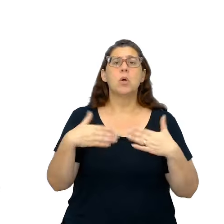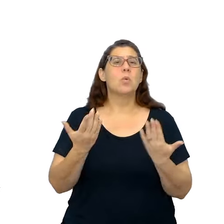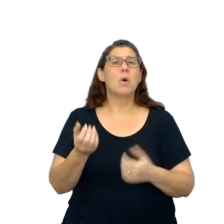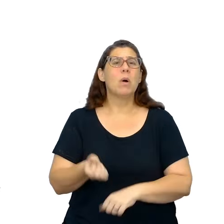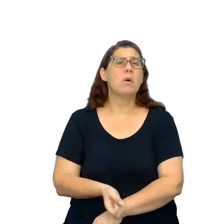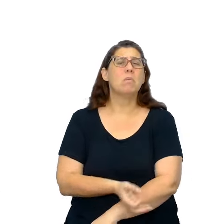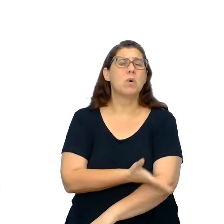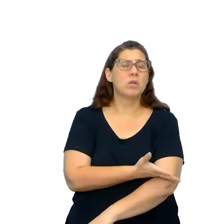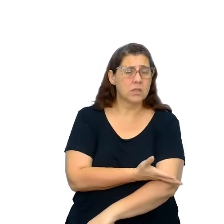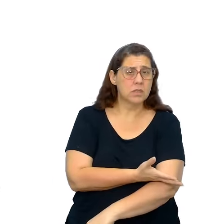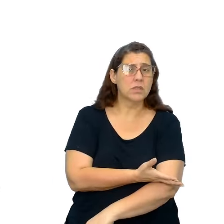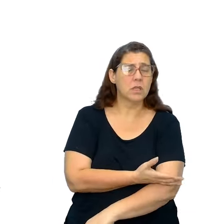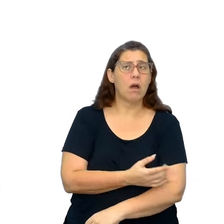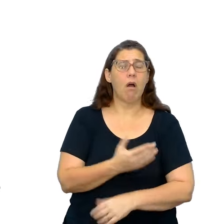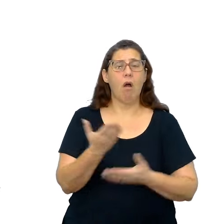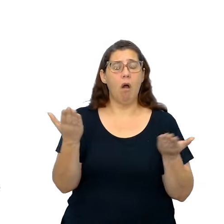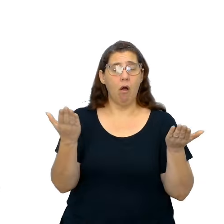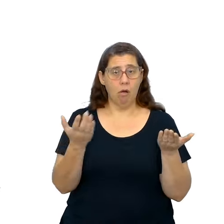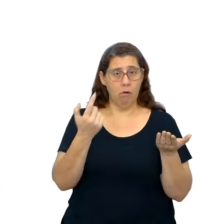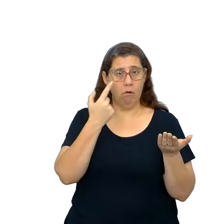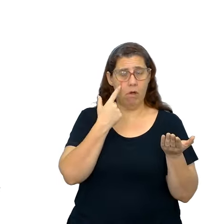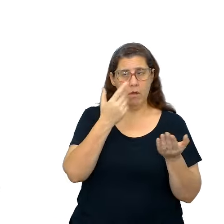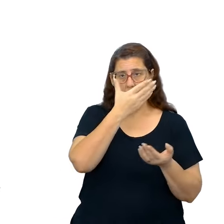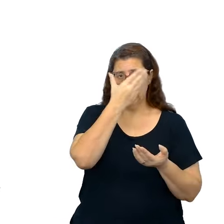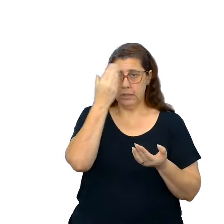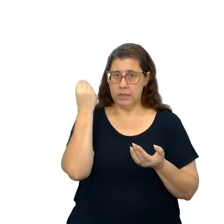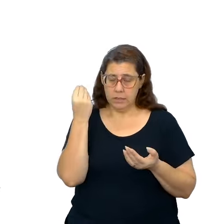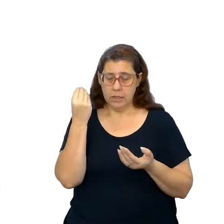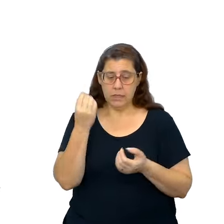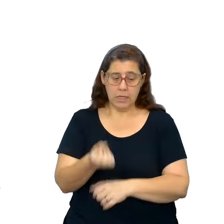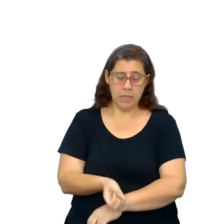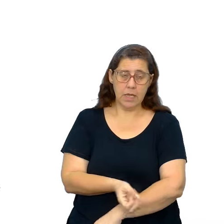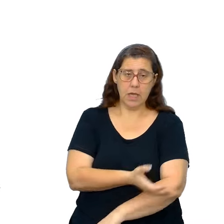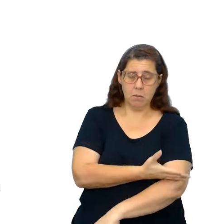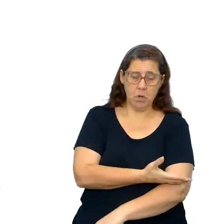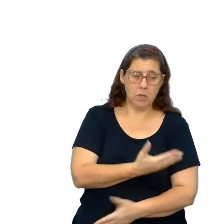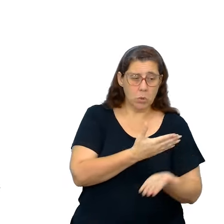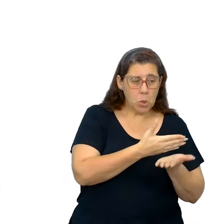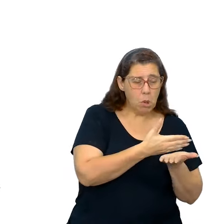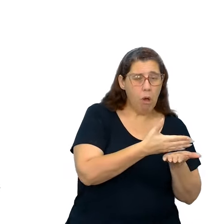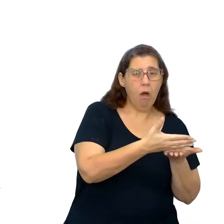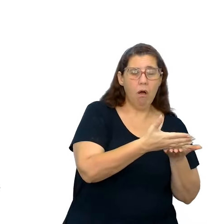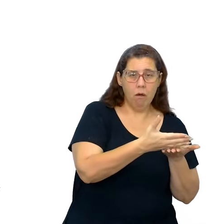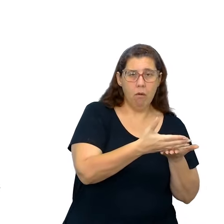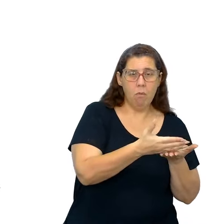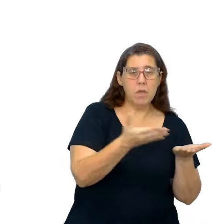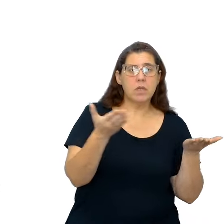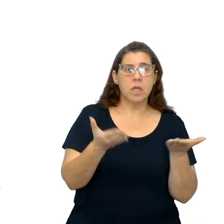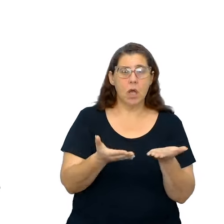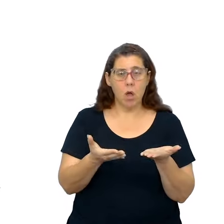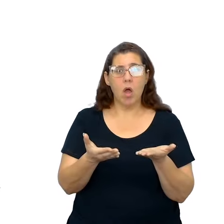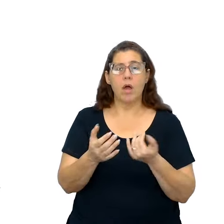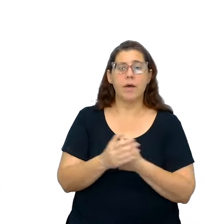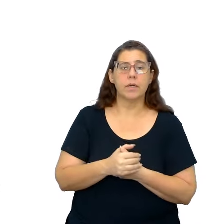né? Vamos esquecer um pouquinho as emoções primárias, né? E vamos trabalhar